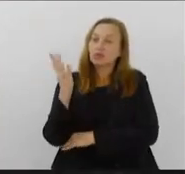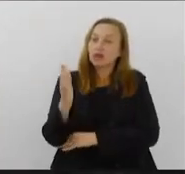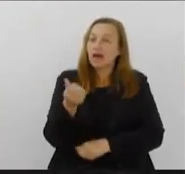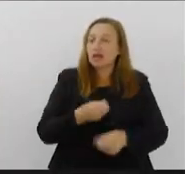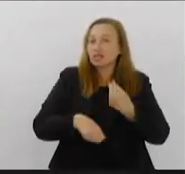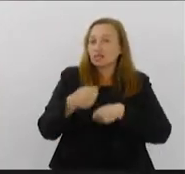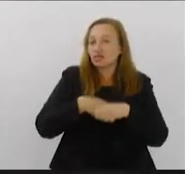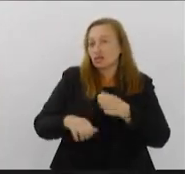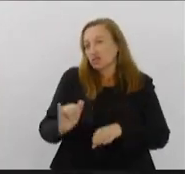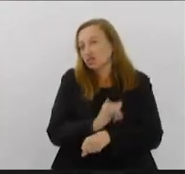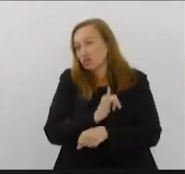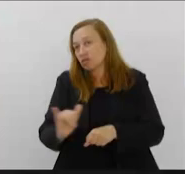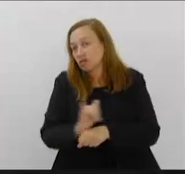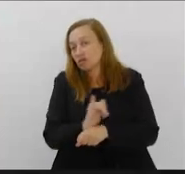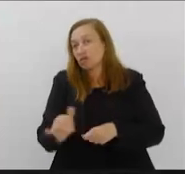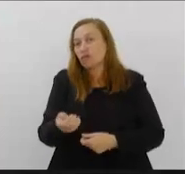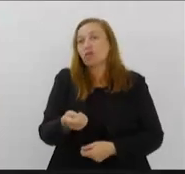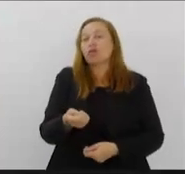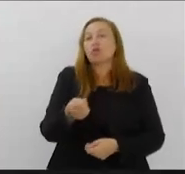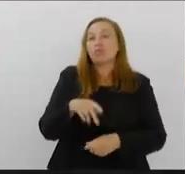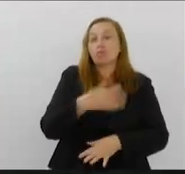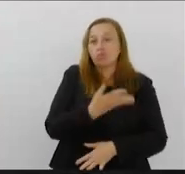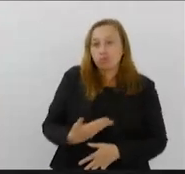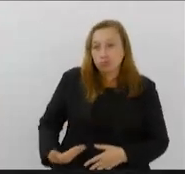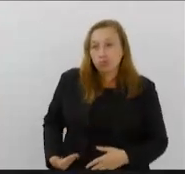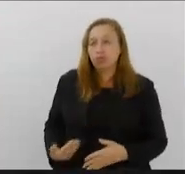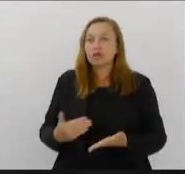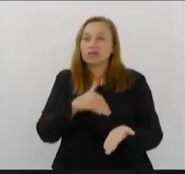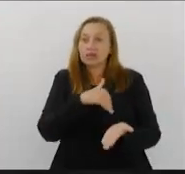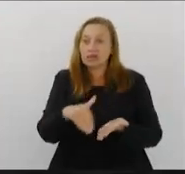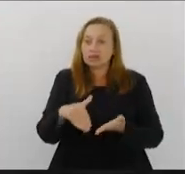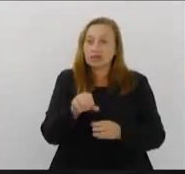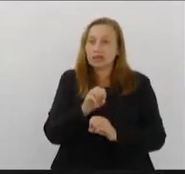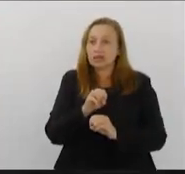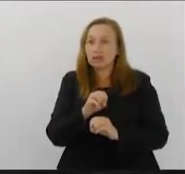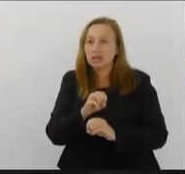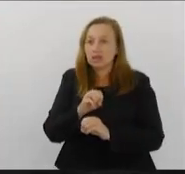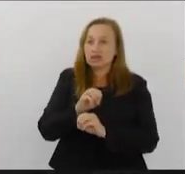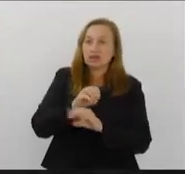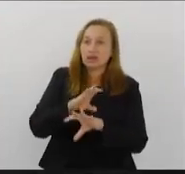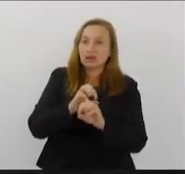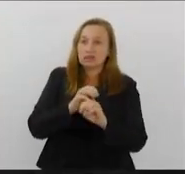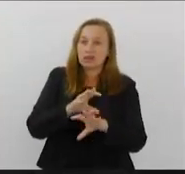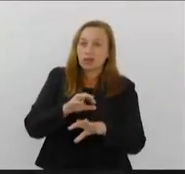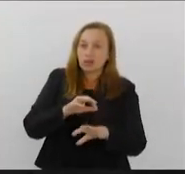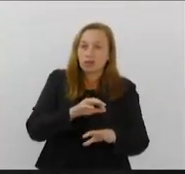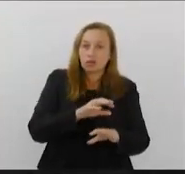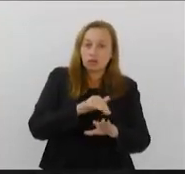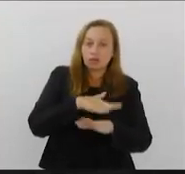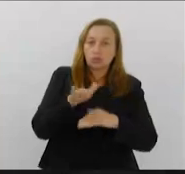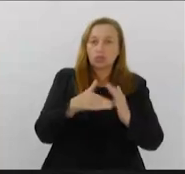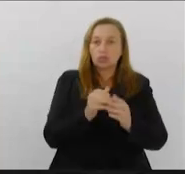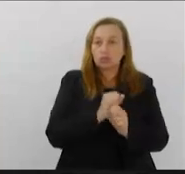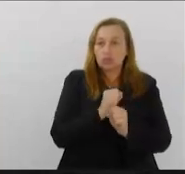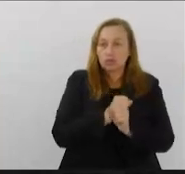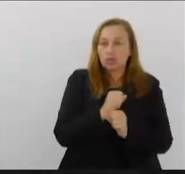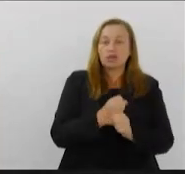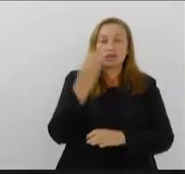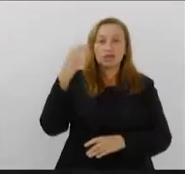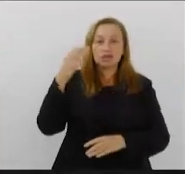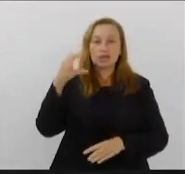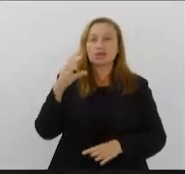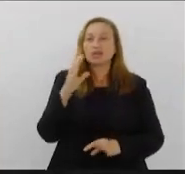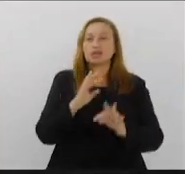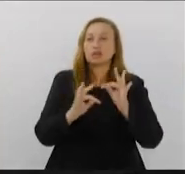administração pública, repito, das secretarias de educação em todos os âmbitos, das secretarias de ciência e